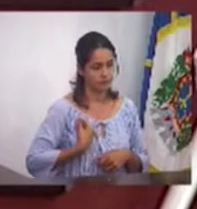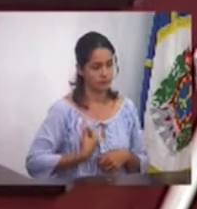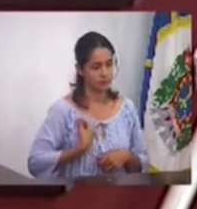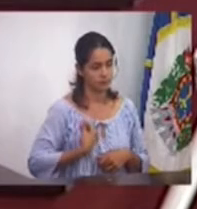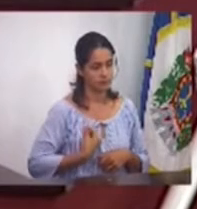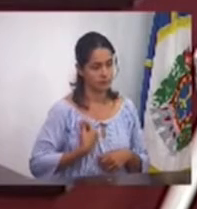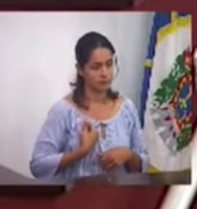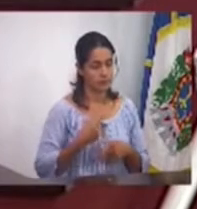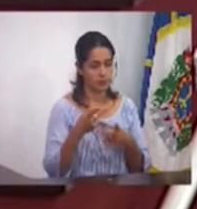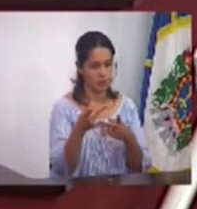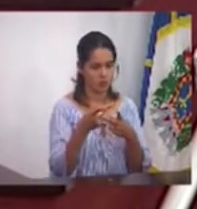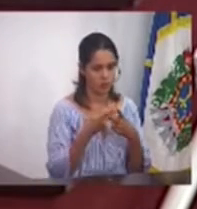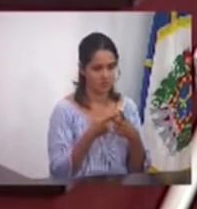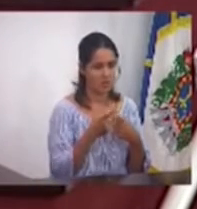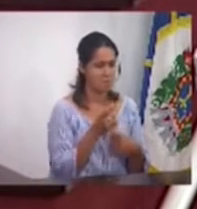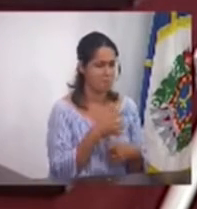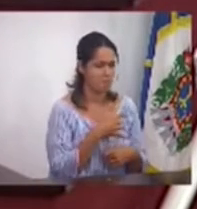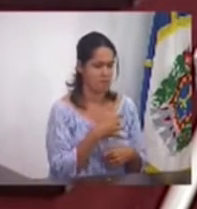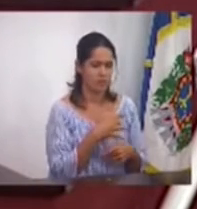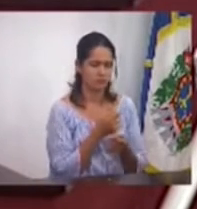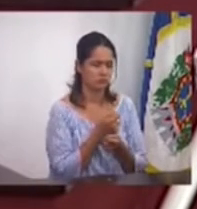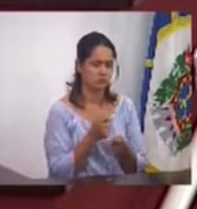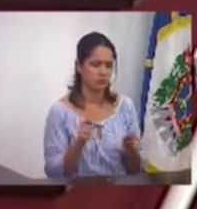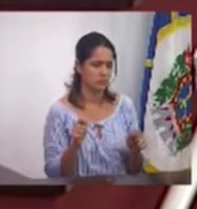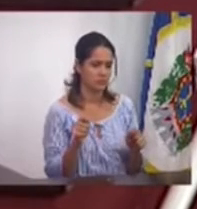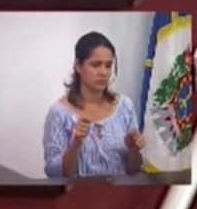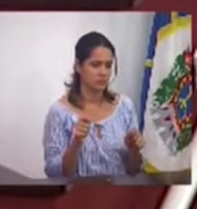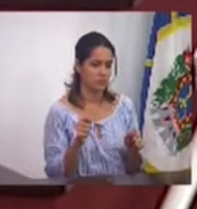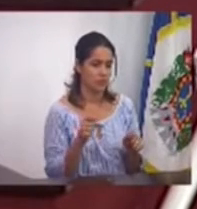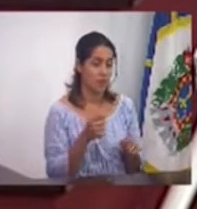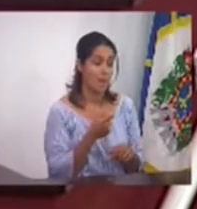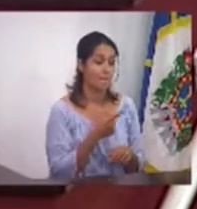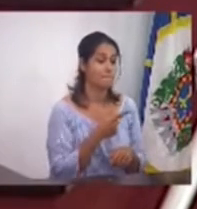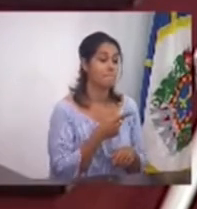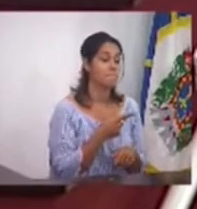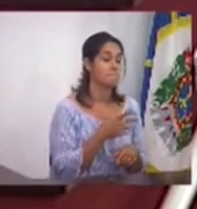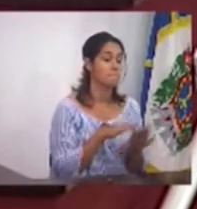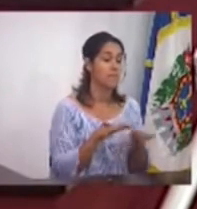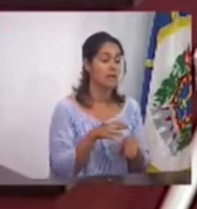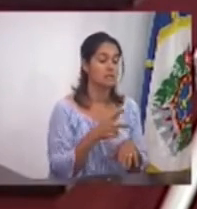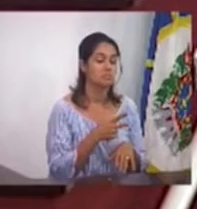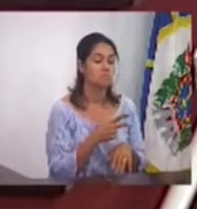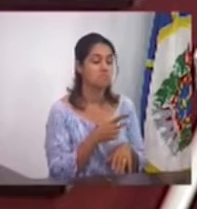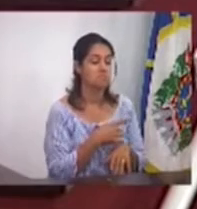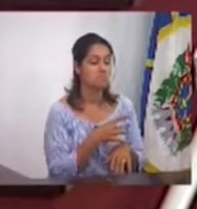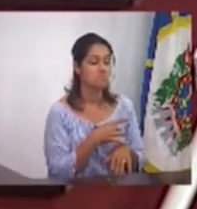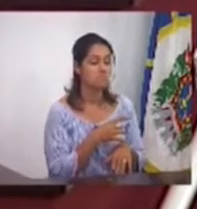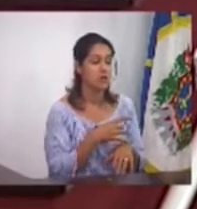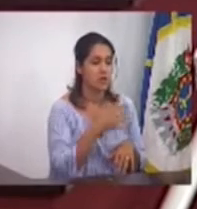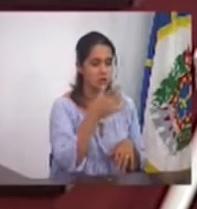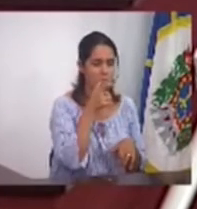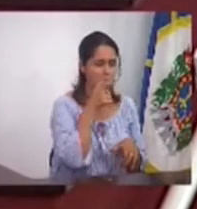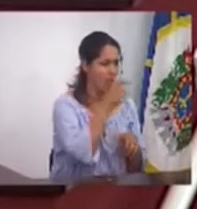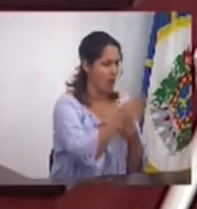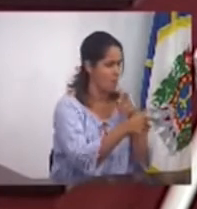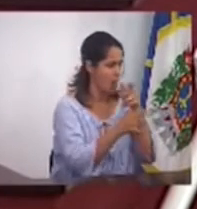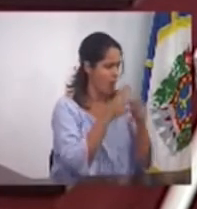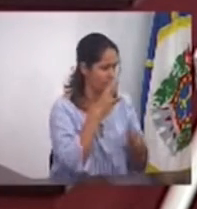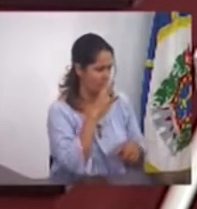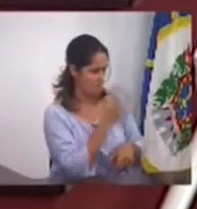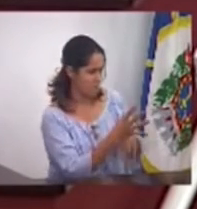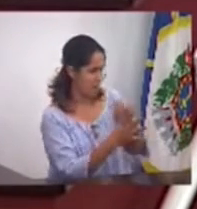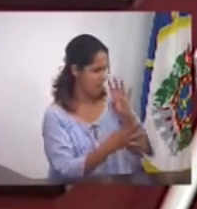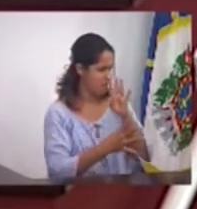convido você não tenha medo não tenha medo da penina não tenha medo das palavras ao contrário que vão falar para